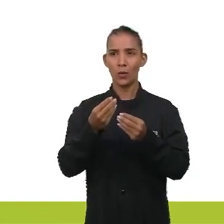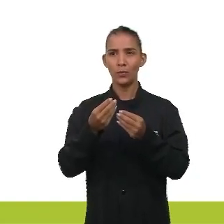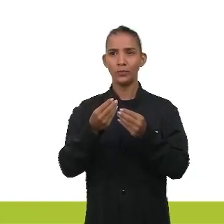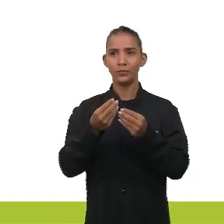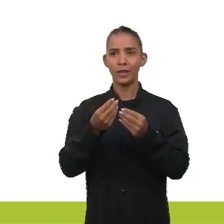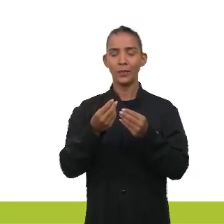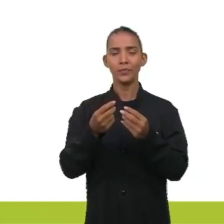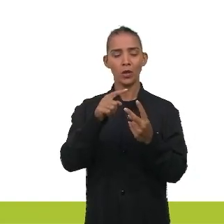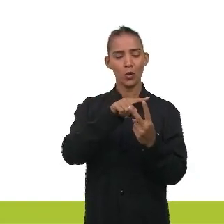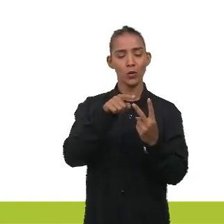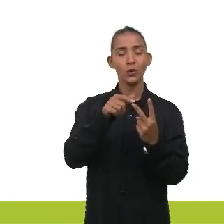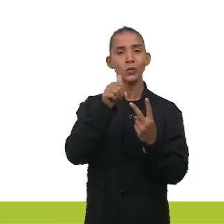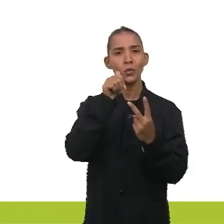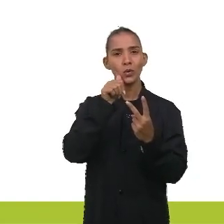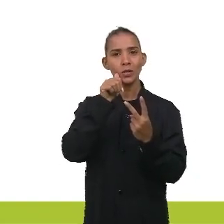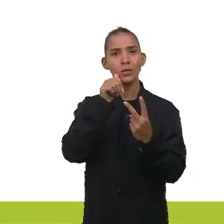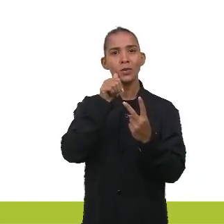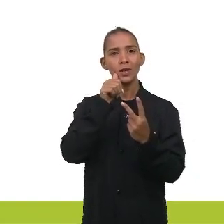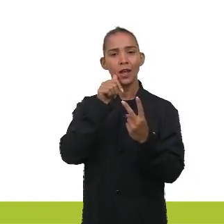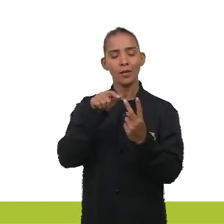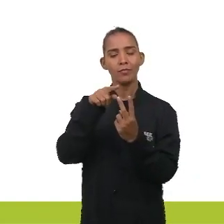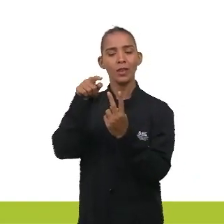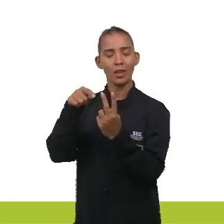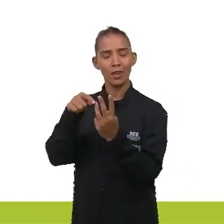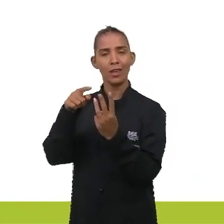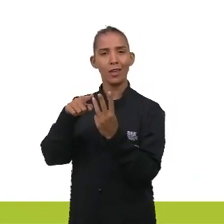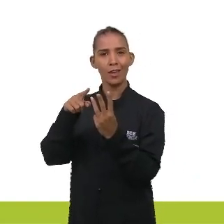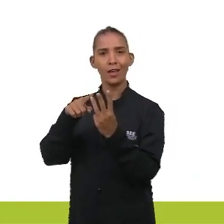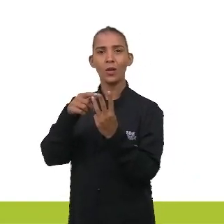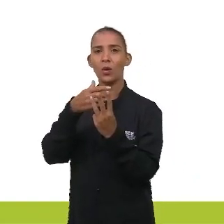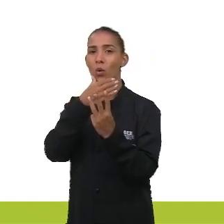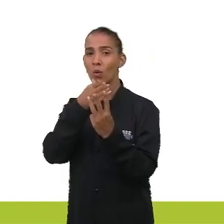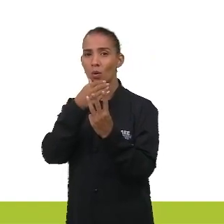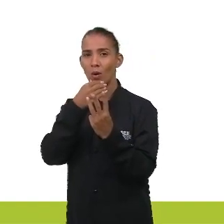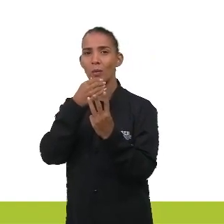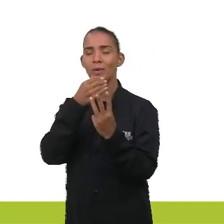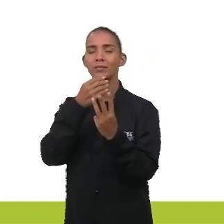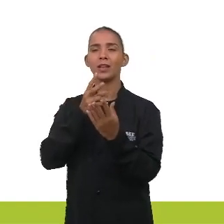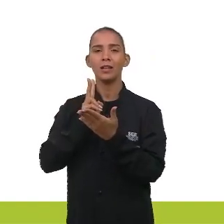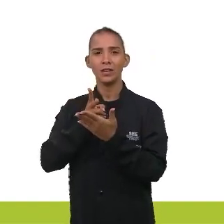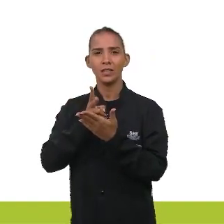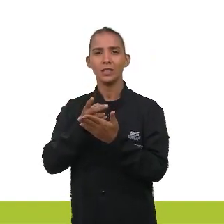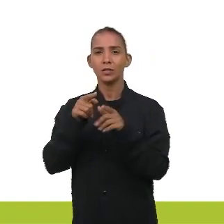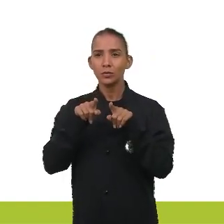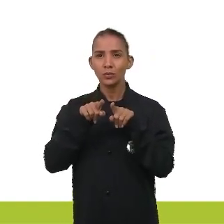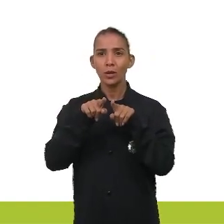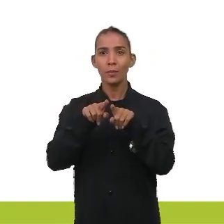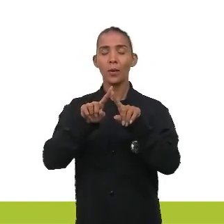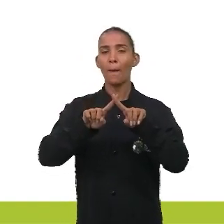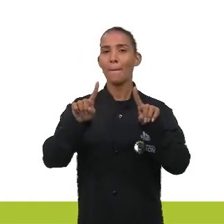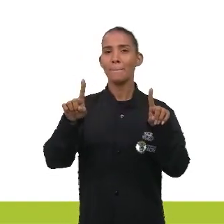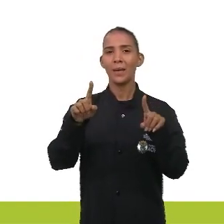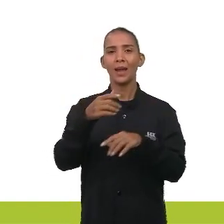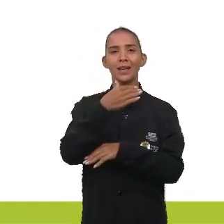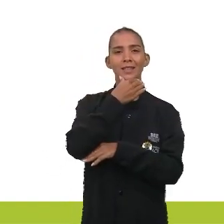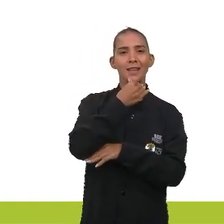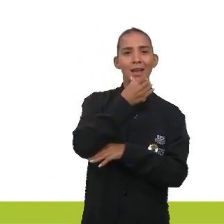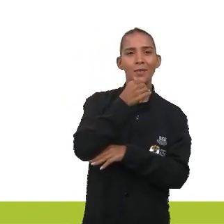entre cada duas mulheres, haja sempre um homem. No entanto, João e Maria nunca podem sentar-se